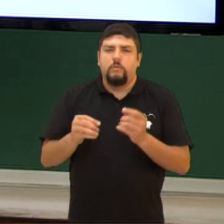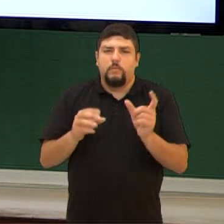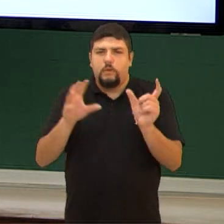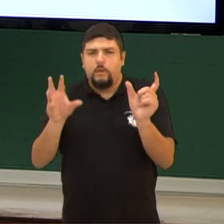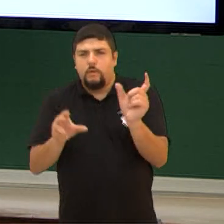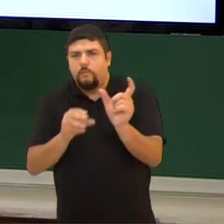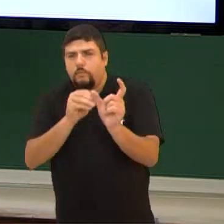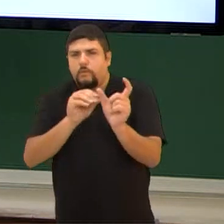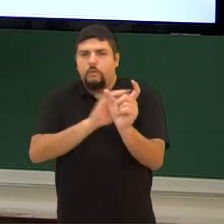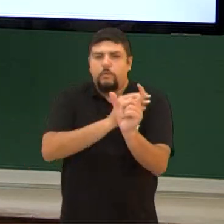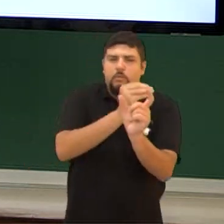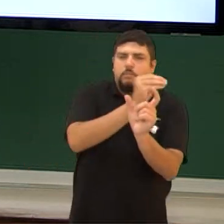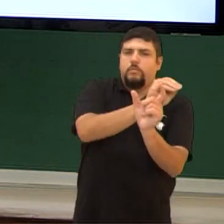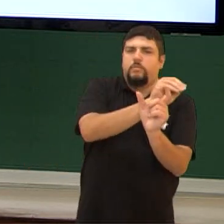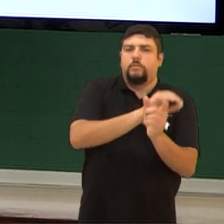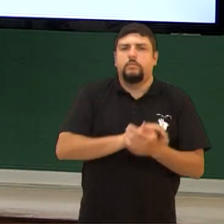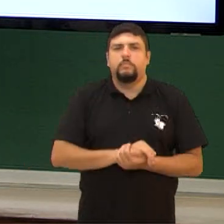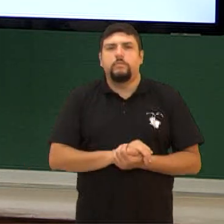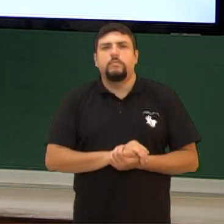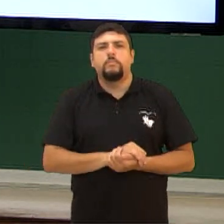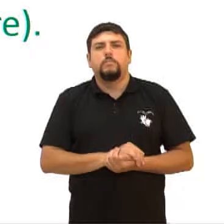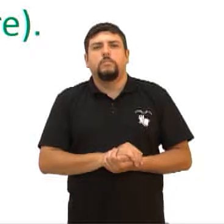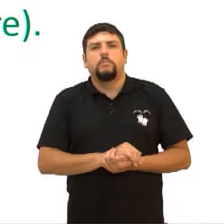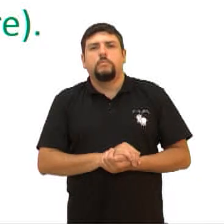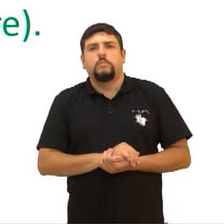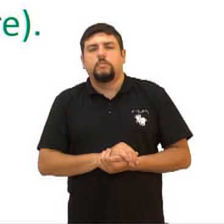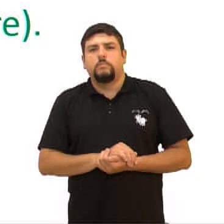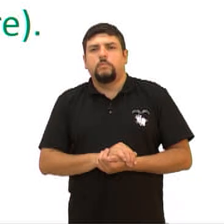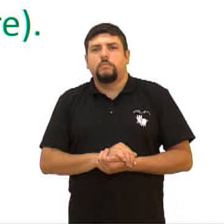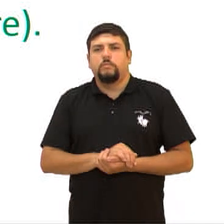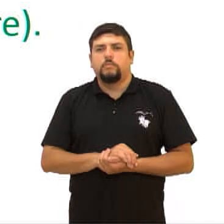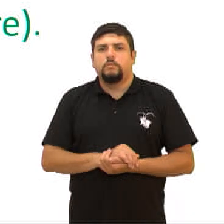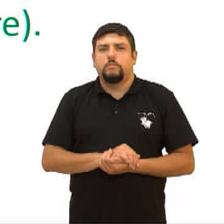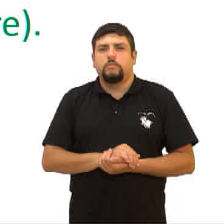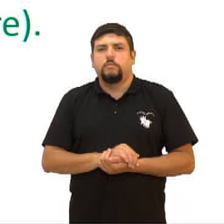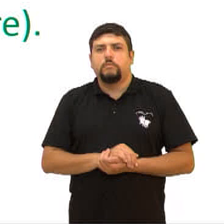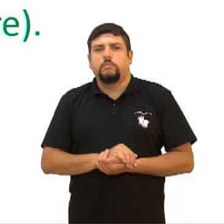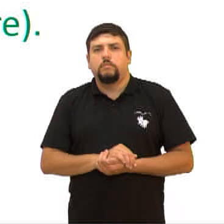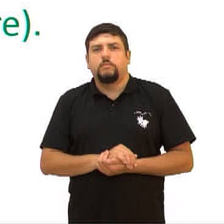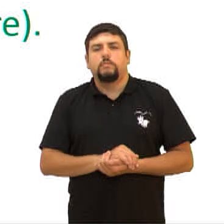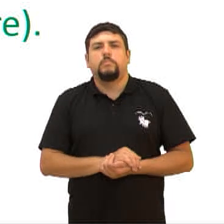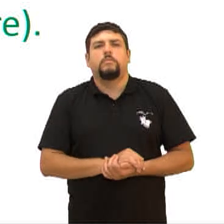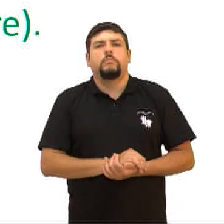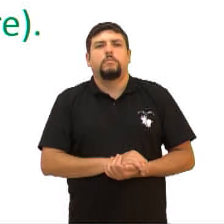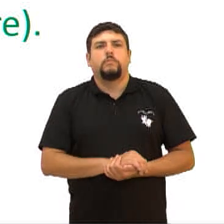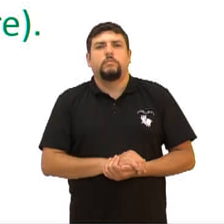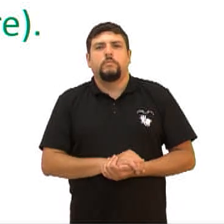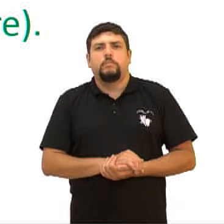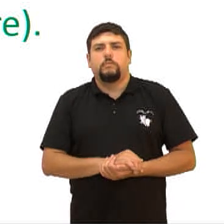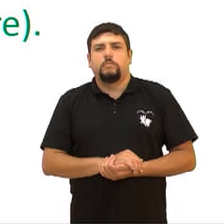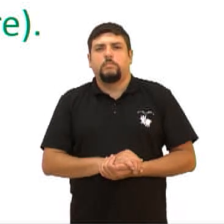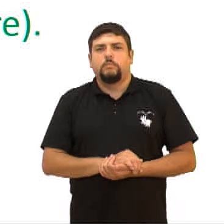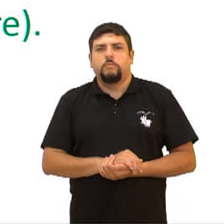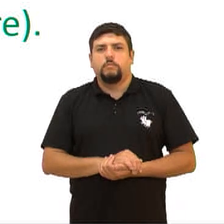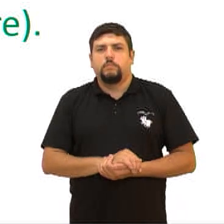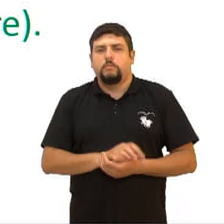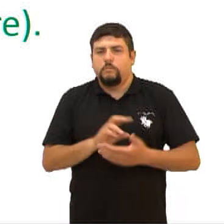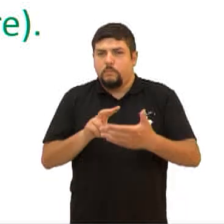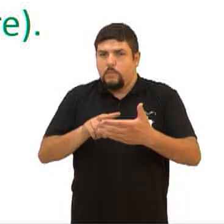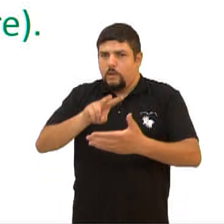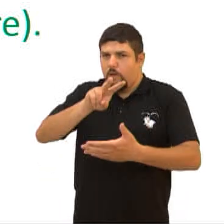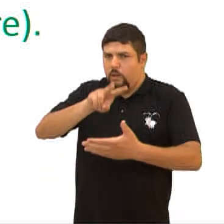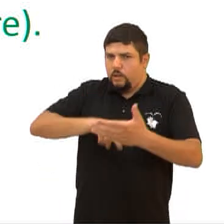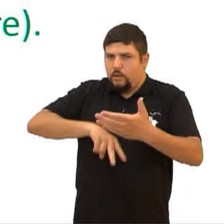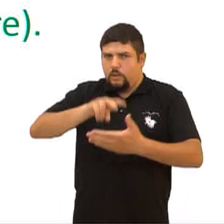sufixos. Read the following fragments and complete the statements. Leia os fragmentos. Então, eu tenho